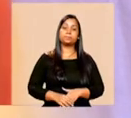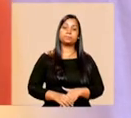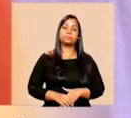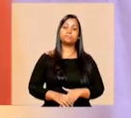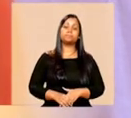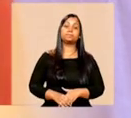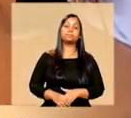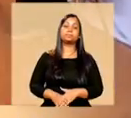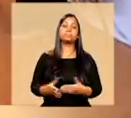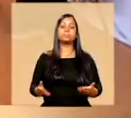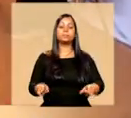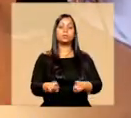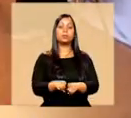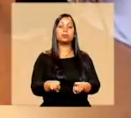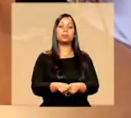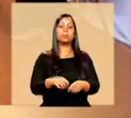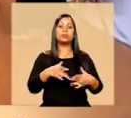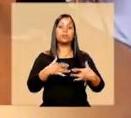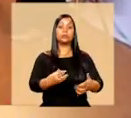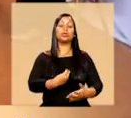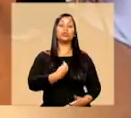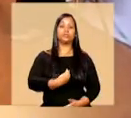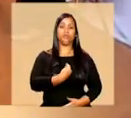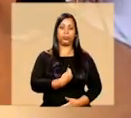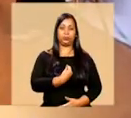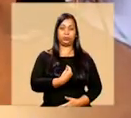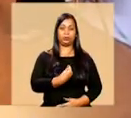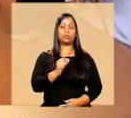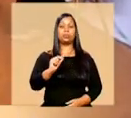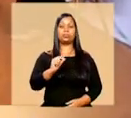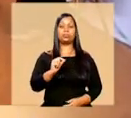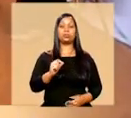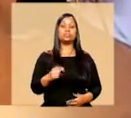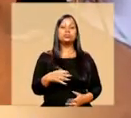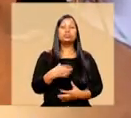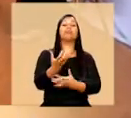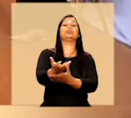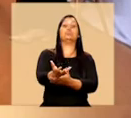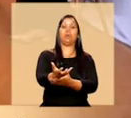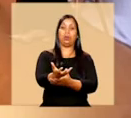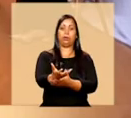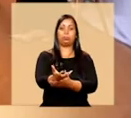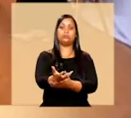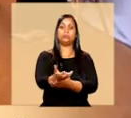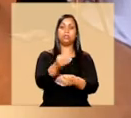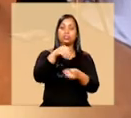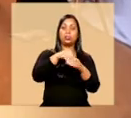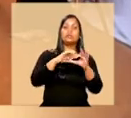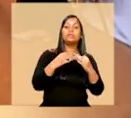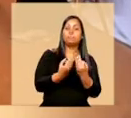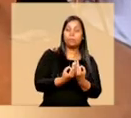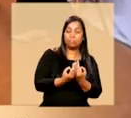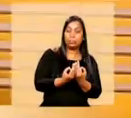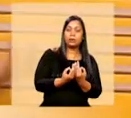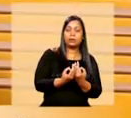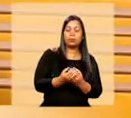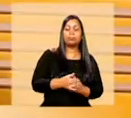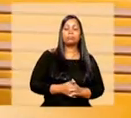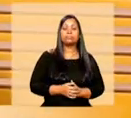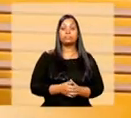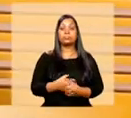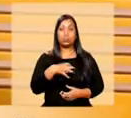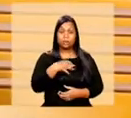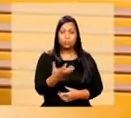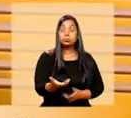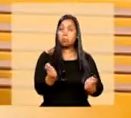né? Doutor, e no caso de doadores vivos de órgãos, o que eles podem doar? Às vezes a gente tem isso caso intrafamiliar, por exemplo,